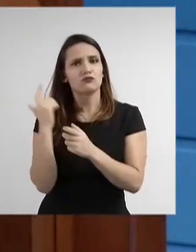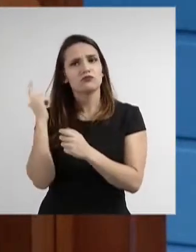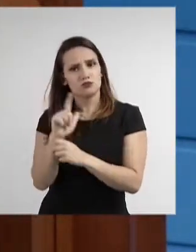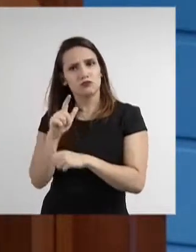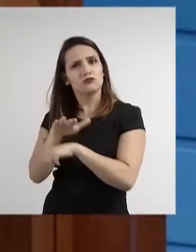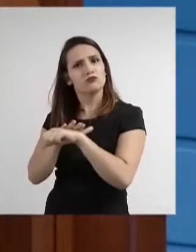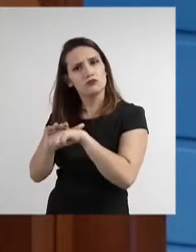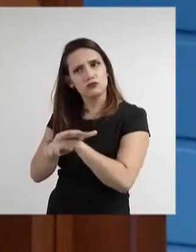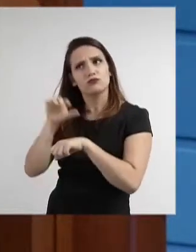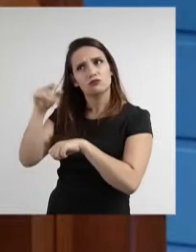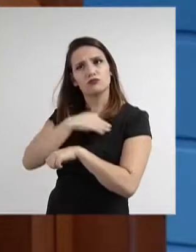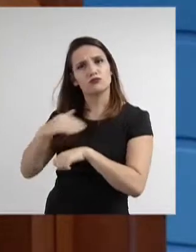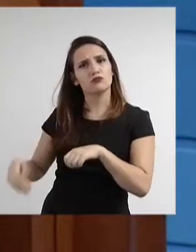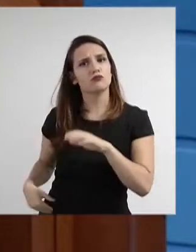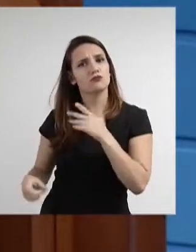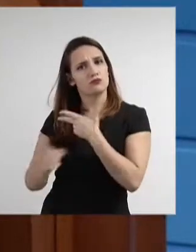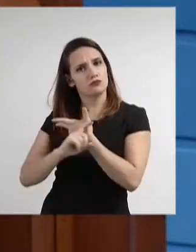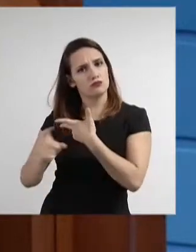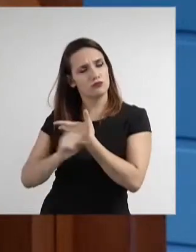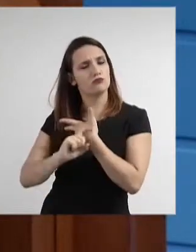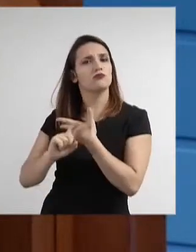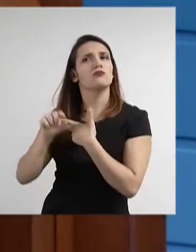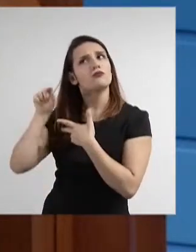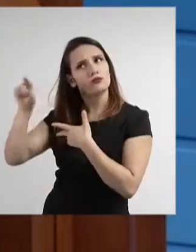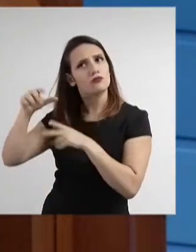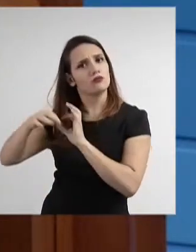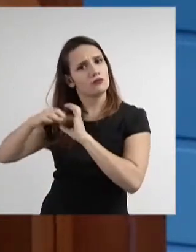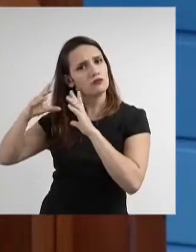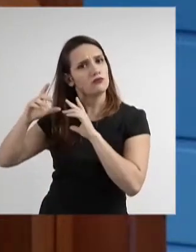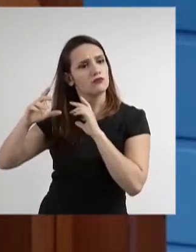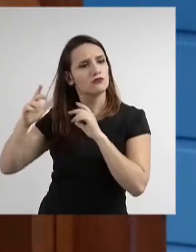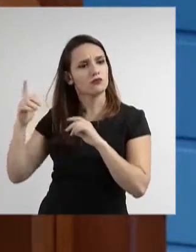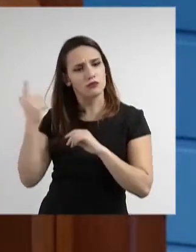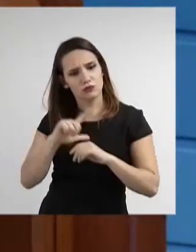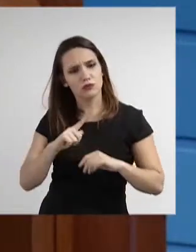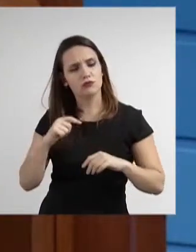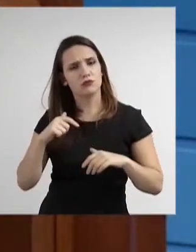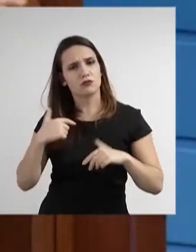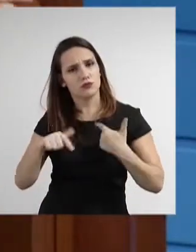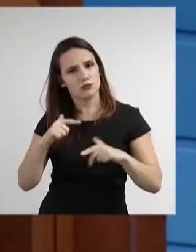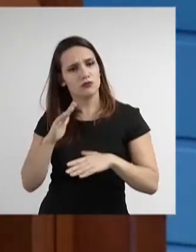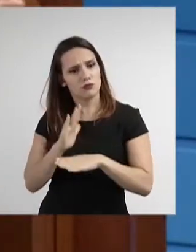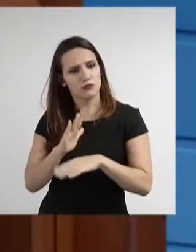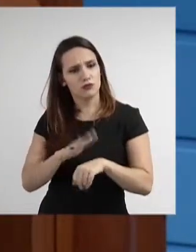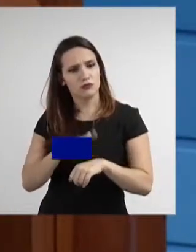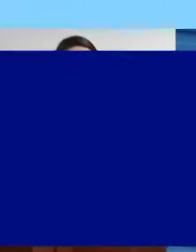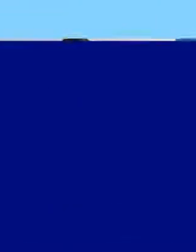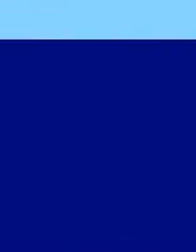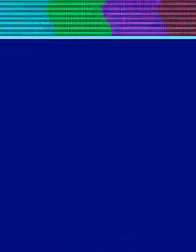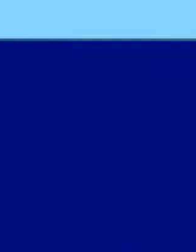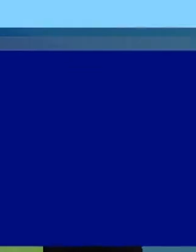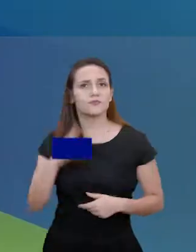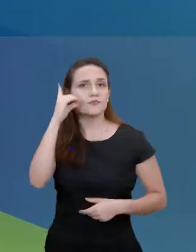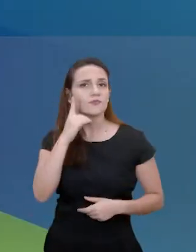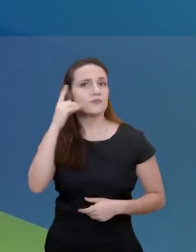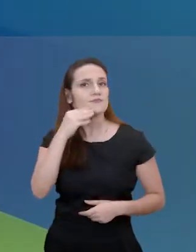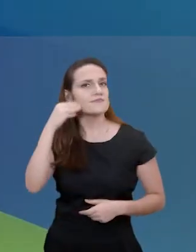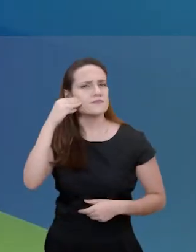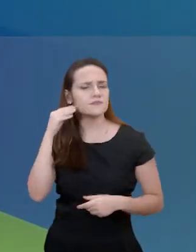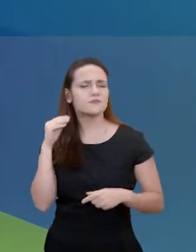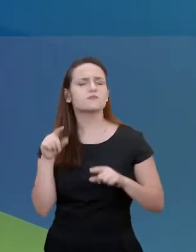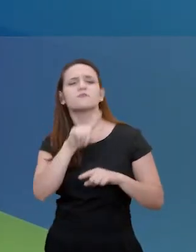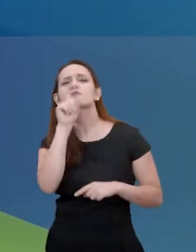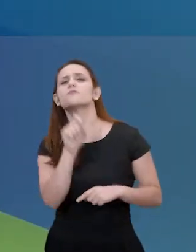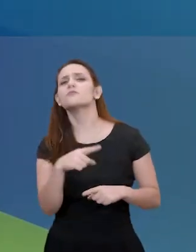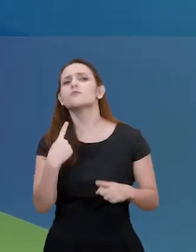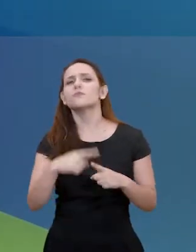convencer o Poder Executivo da necessidade de atuarmos de forma mais relevante, mais firme aqui nessa casa. Marçal